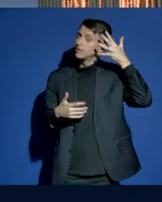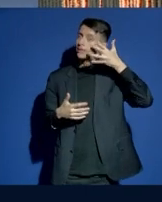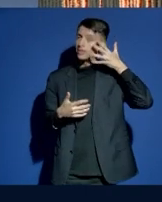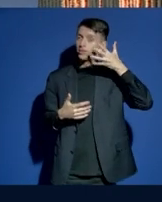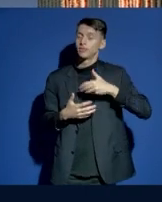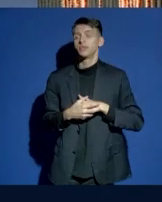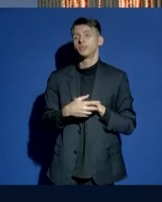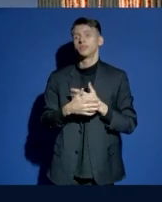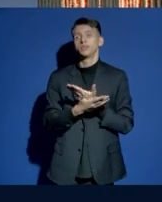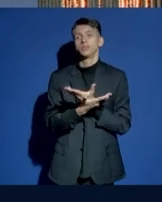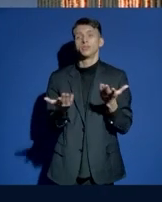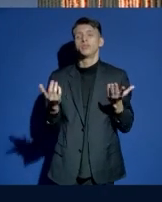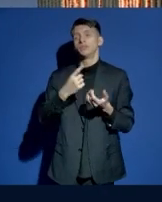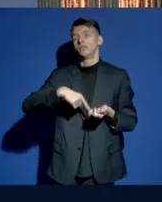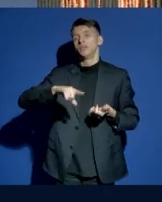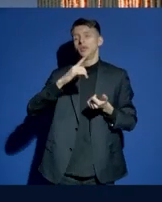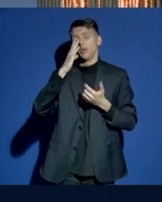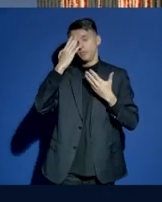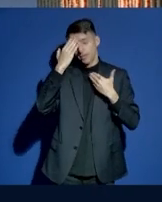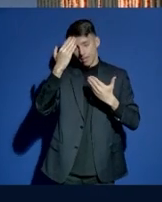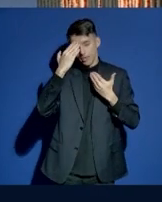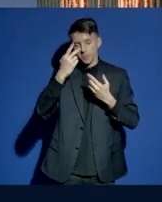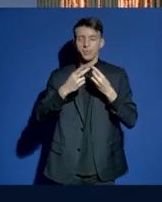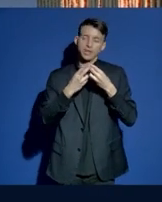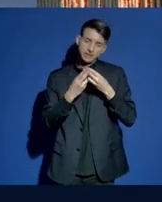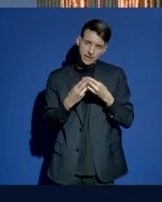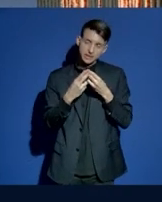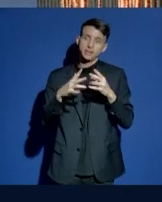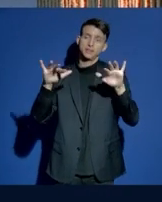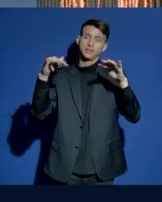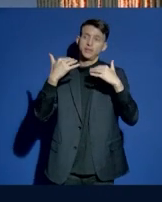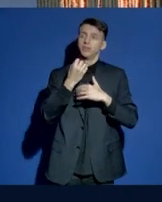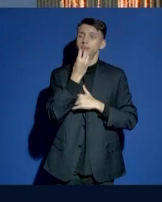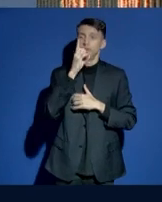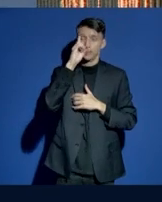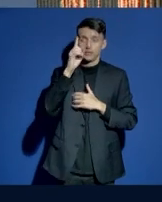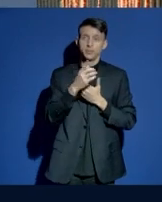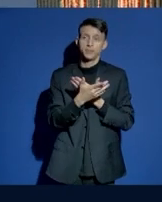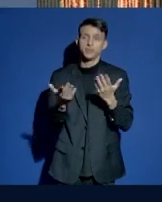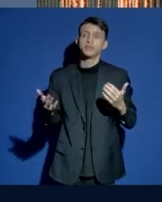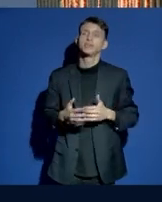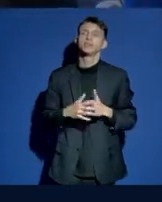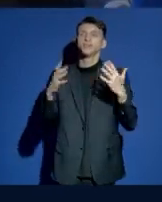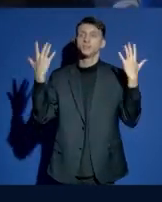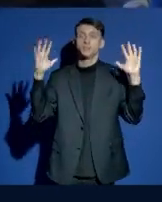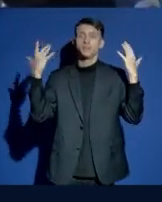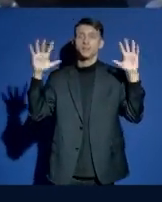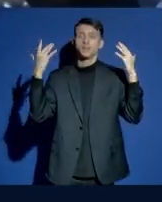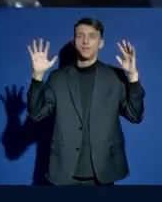é todo mundo do painel obrigado pela paciência obrigado pela participação Bom dia a todos bom painel obrigado